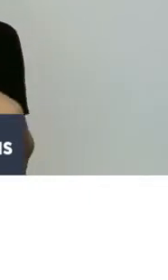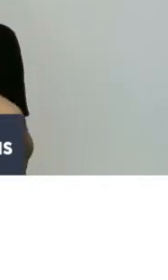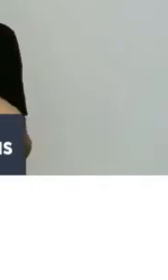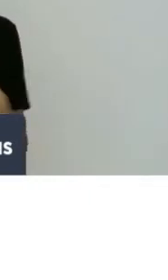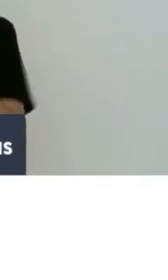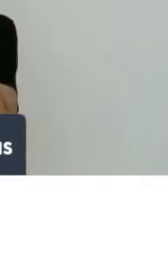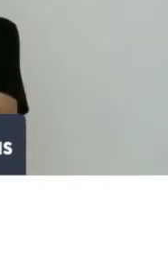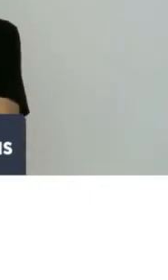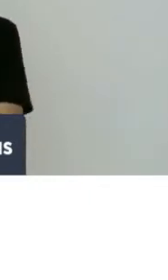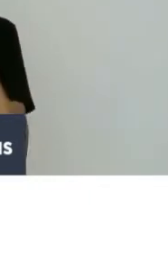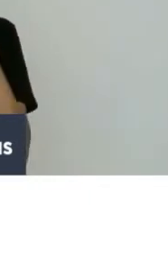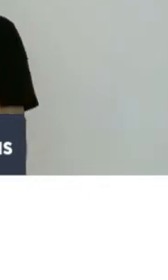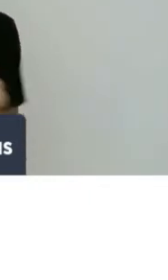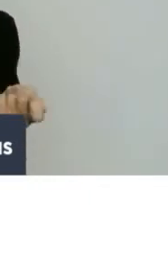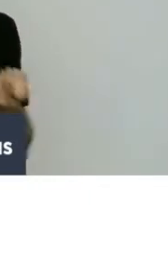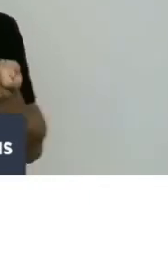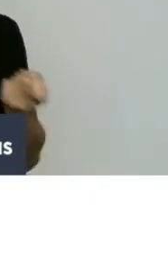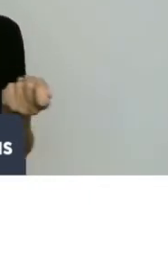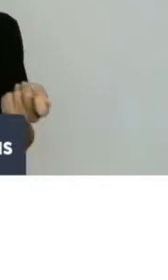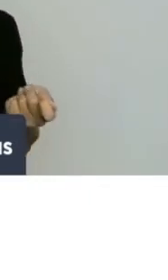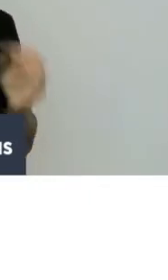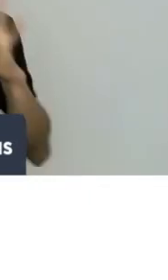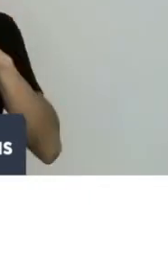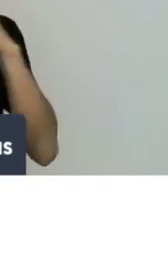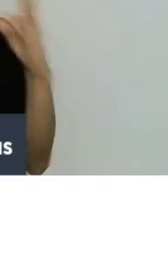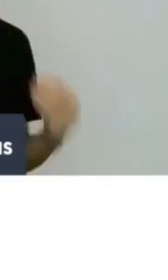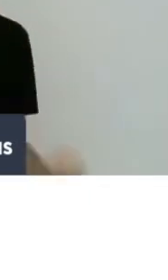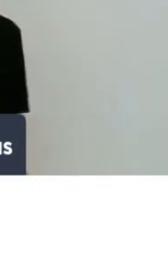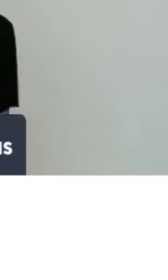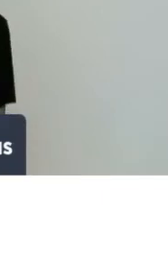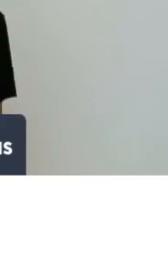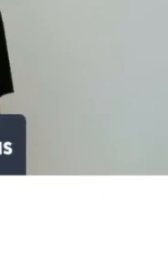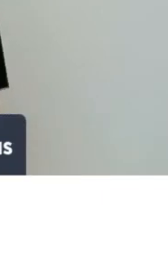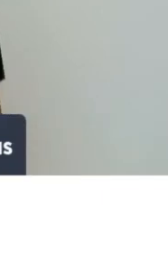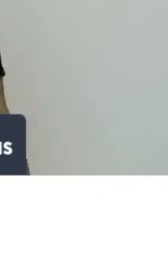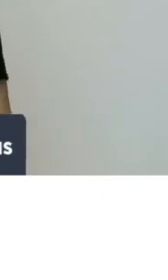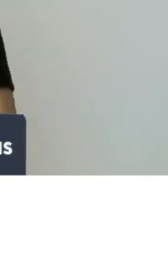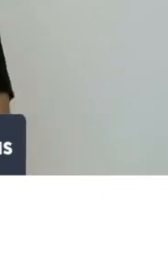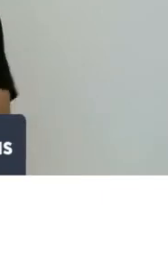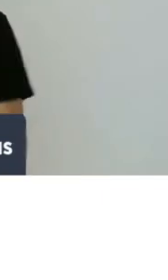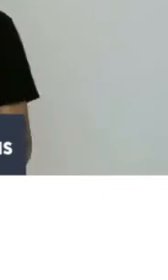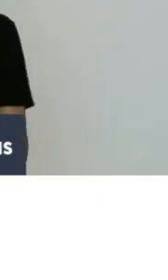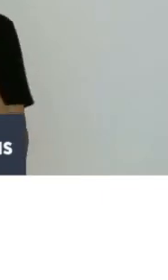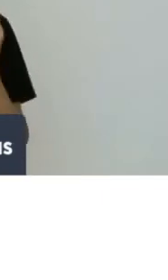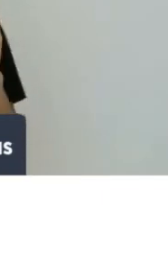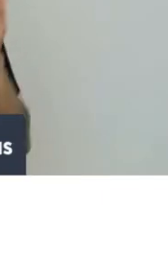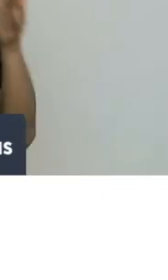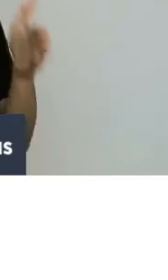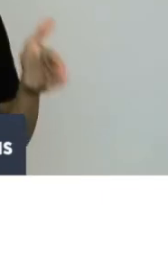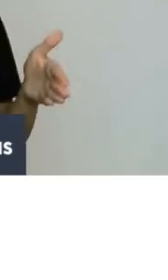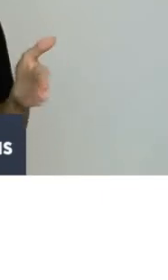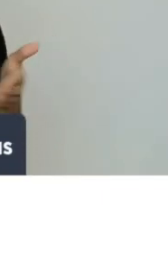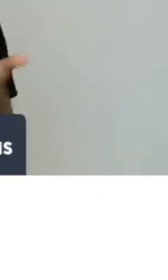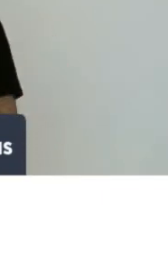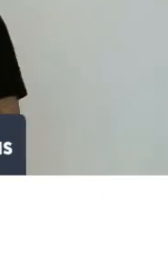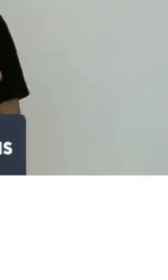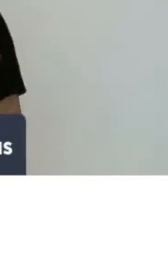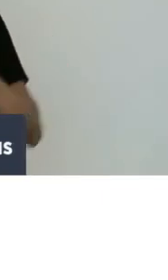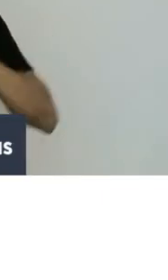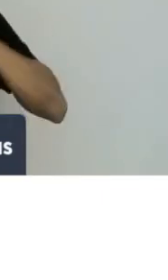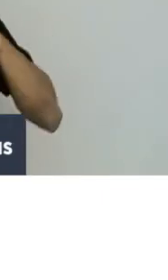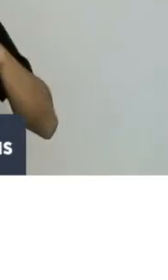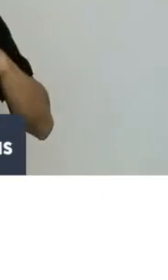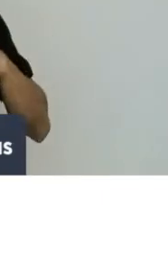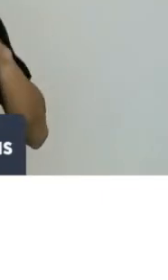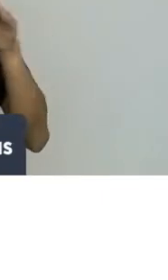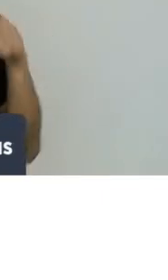para controlar a produção e a circulação de obras que tivessem por objeto a diversidade sexual e de gênero.